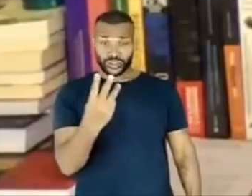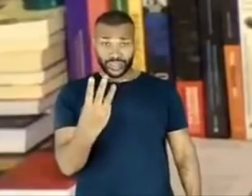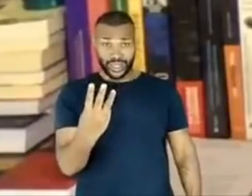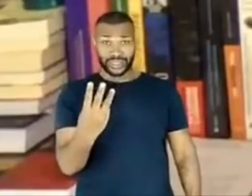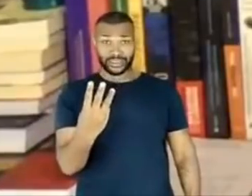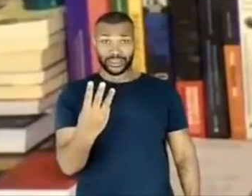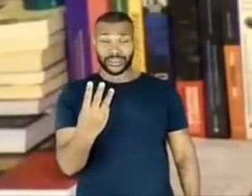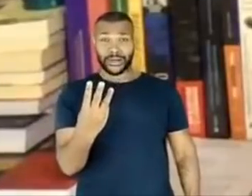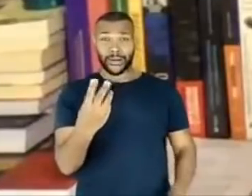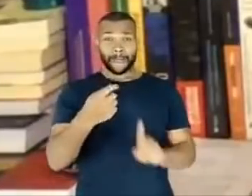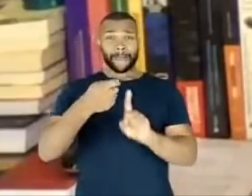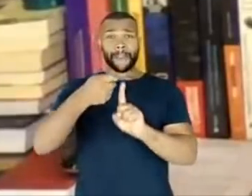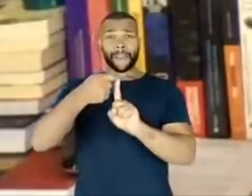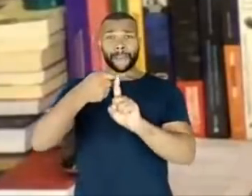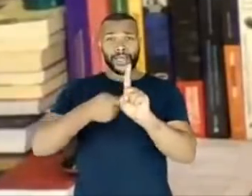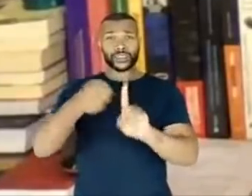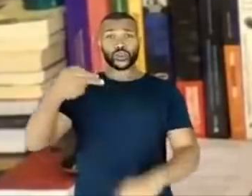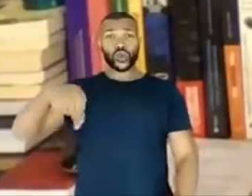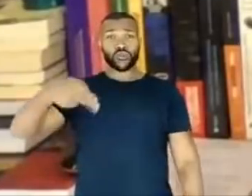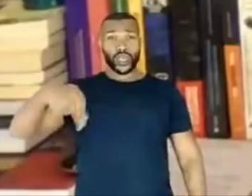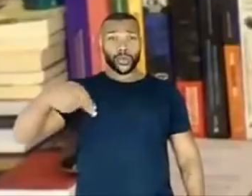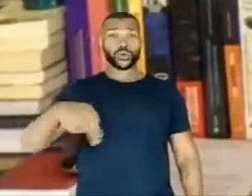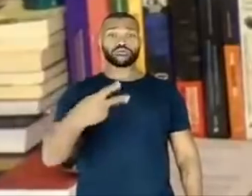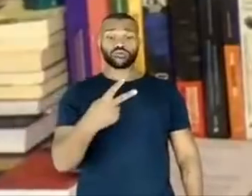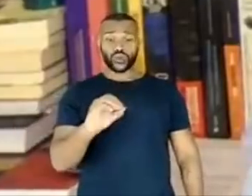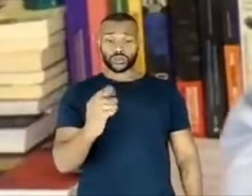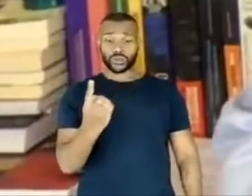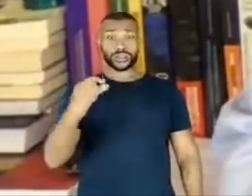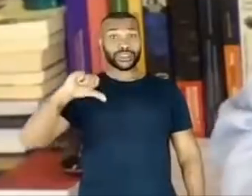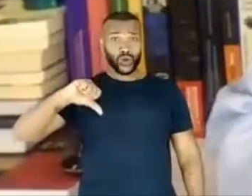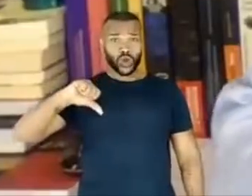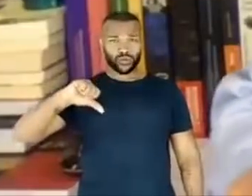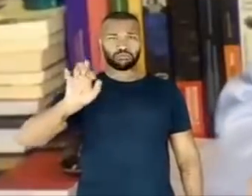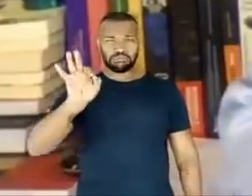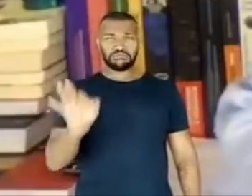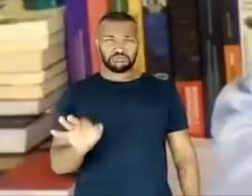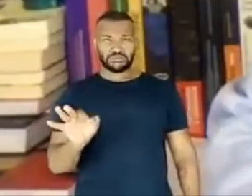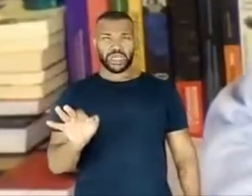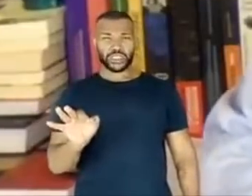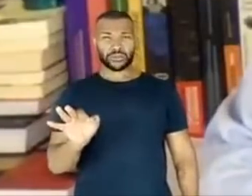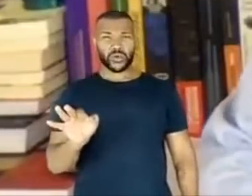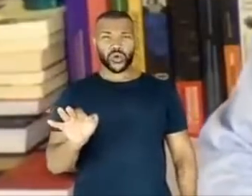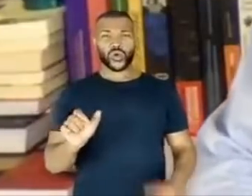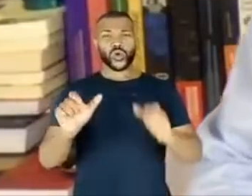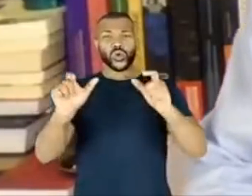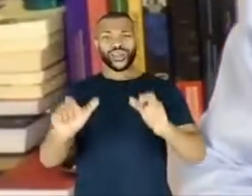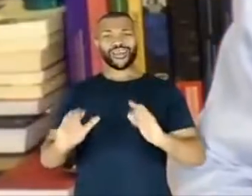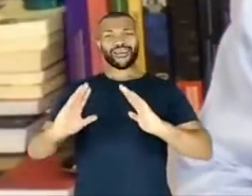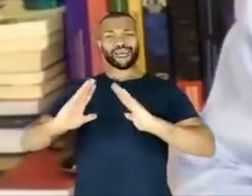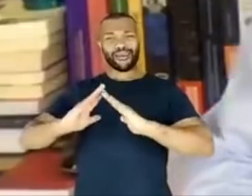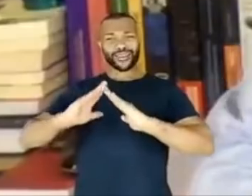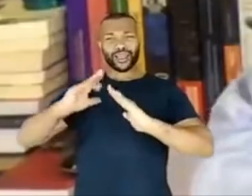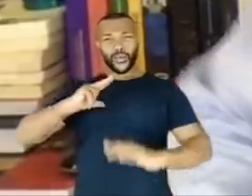de 11 de 2019. Se não me falha a memória, na Casa de Portugal, acho que nós fizemos o